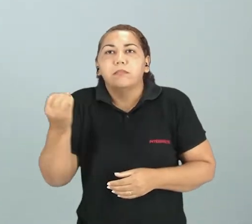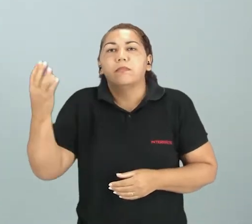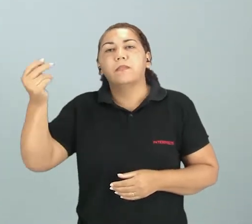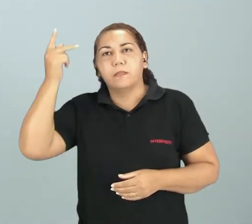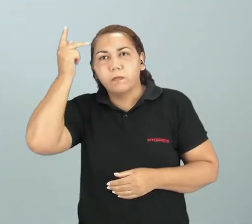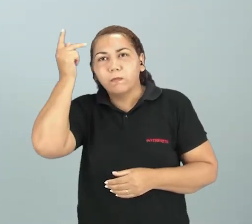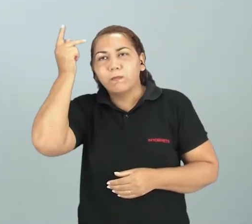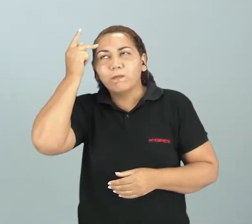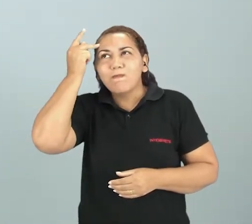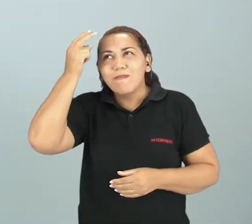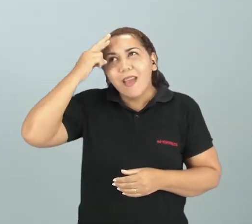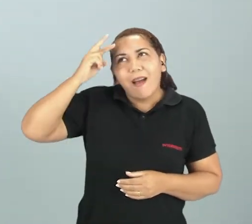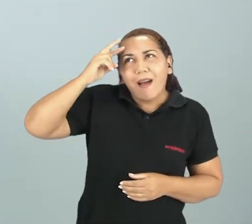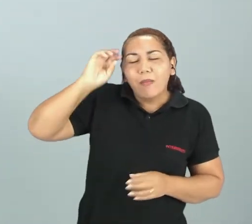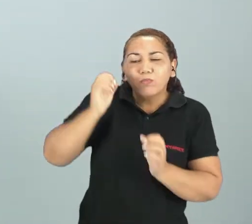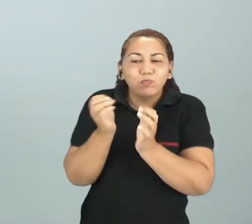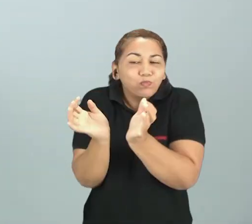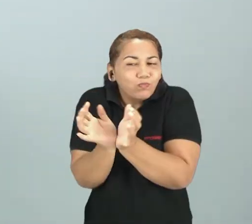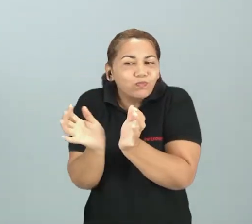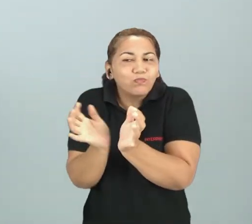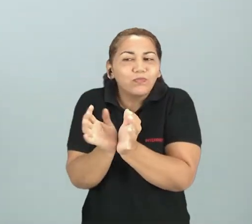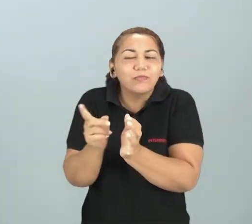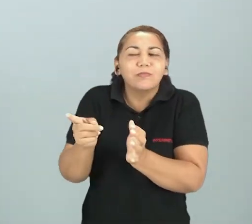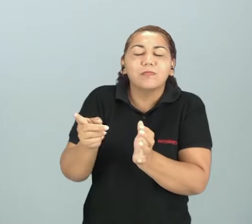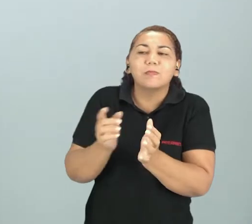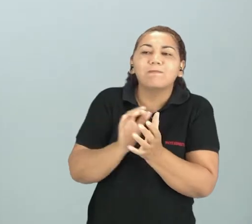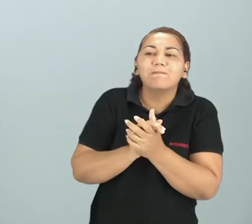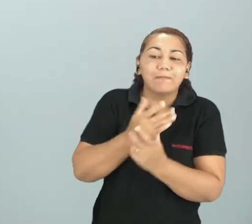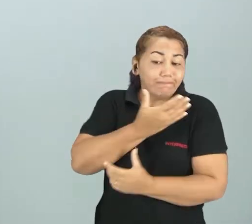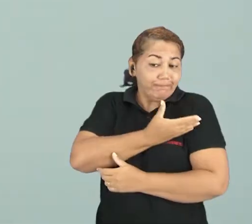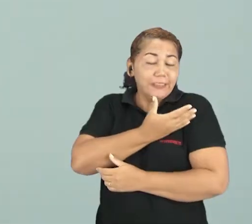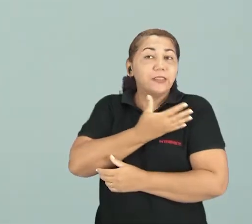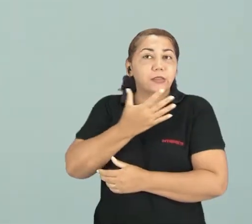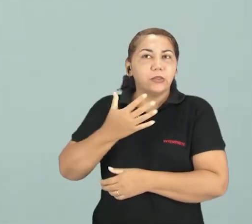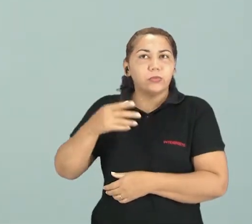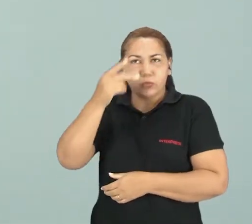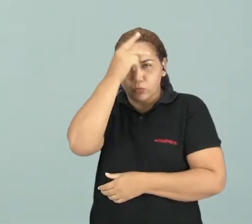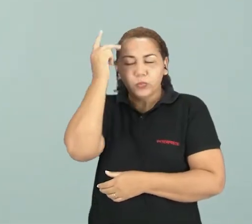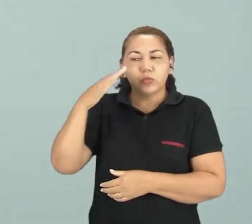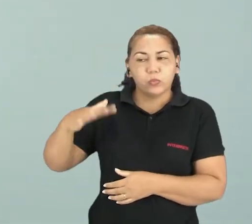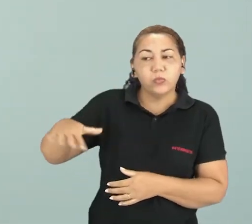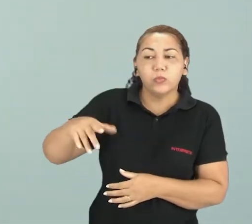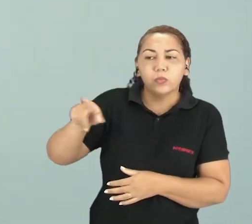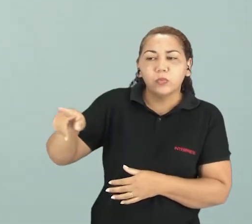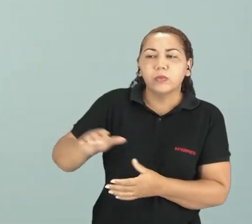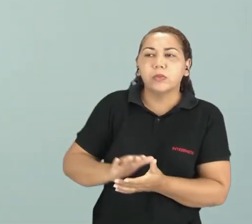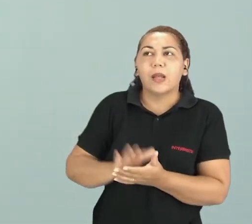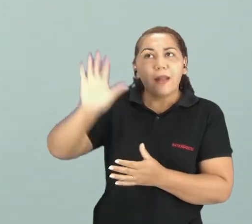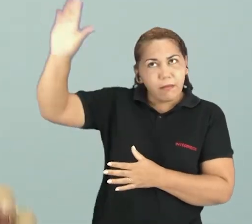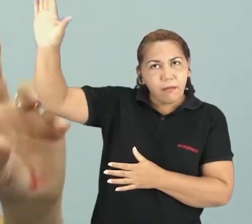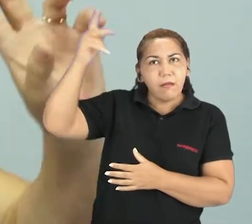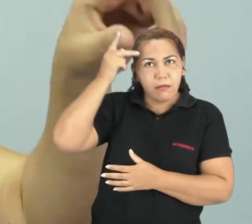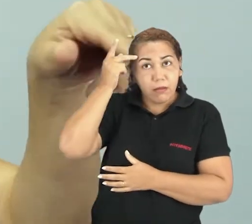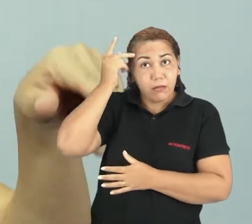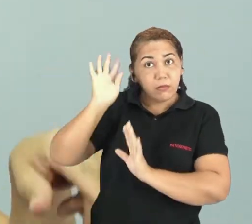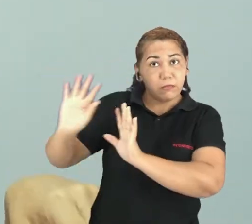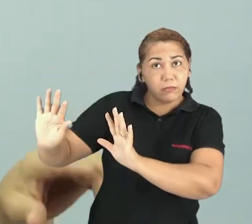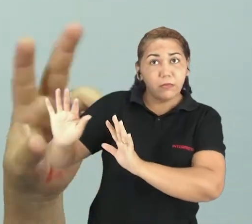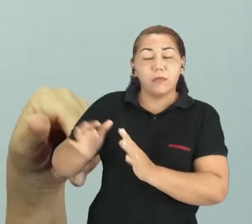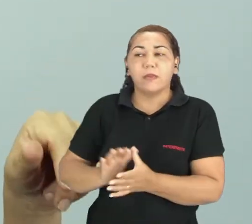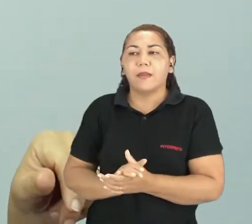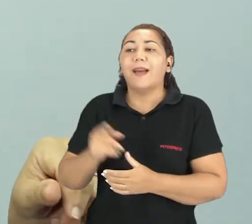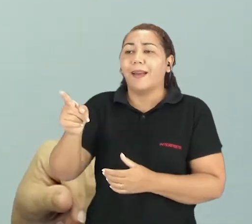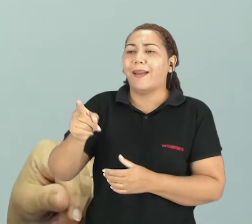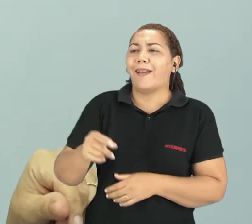em um grupo de amigos, eu falei mangá. Eu estava num carro com outras pessoas, né? É claro, de lá. E eu falei, manga